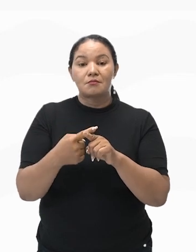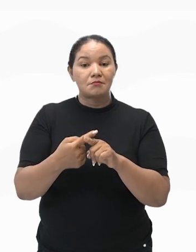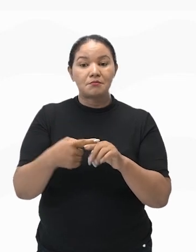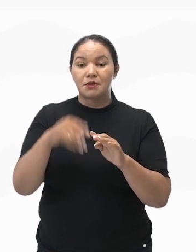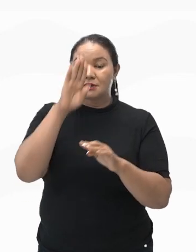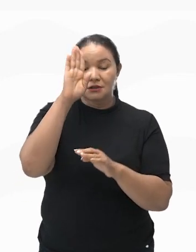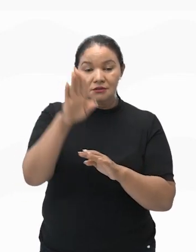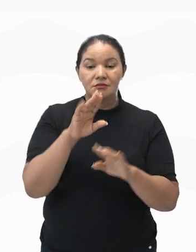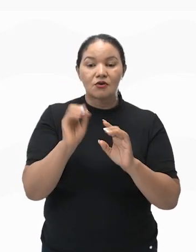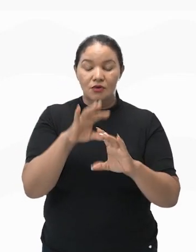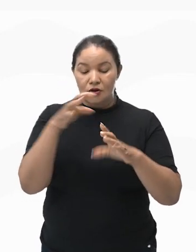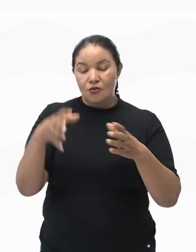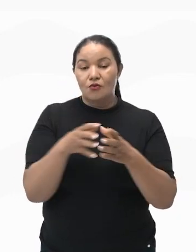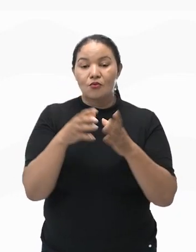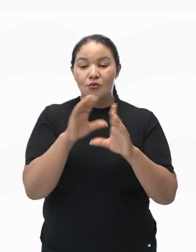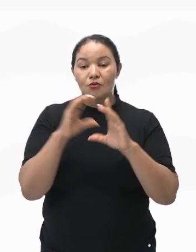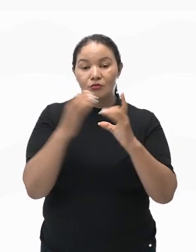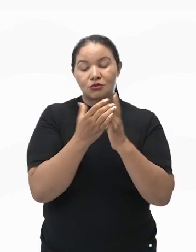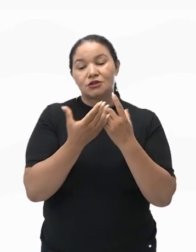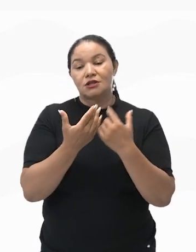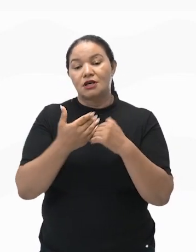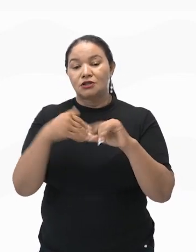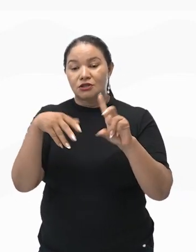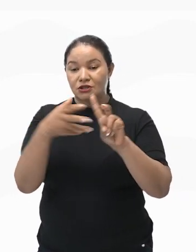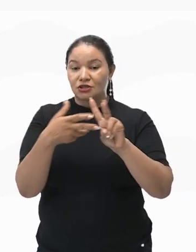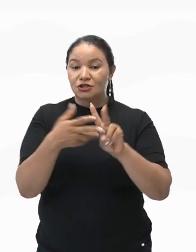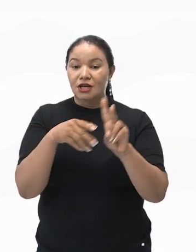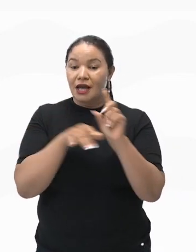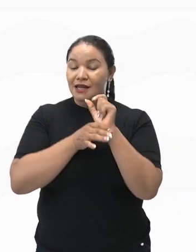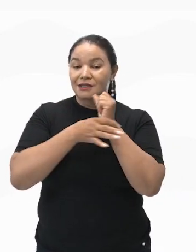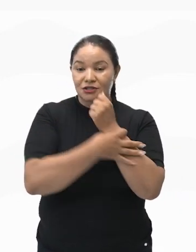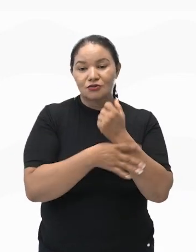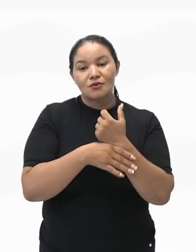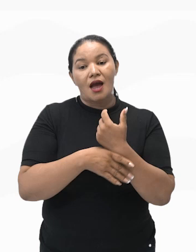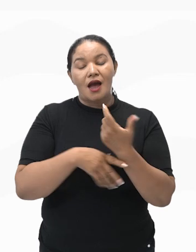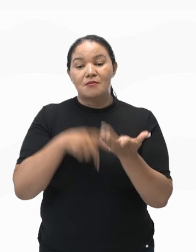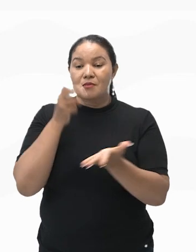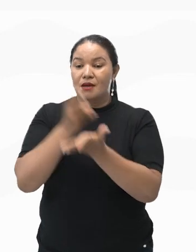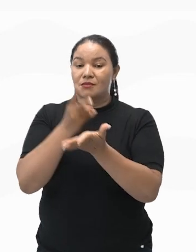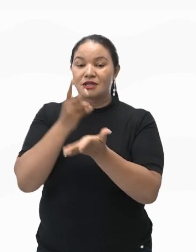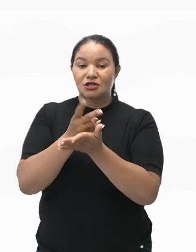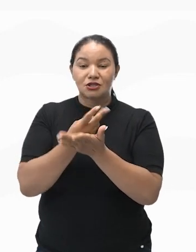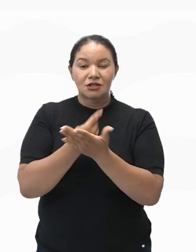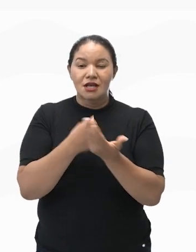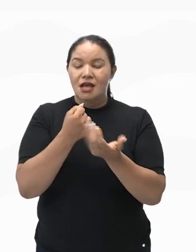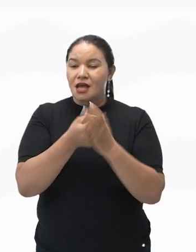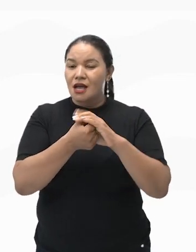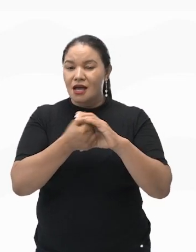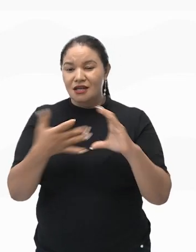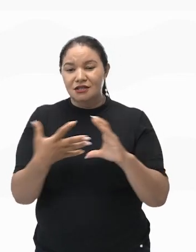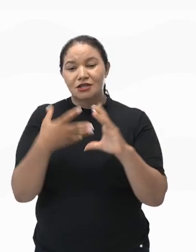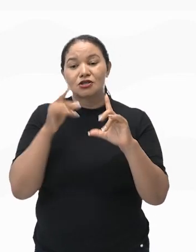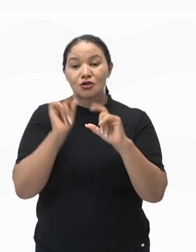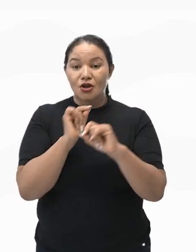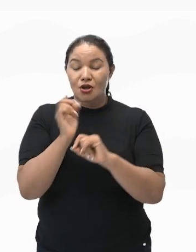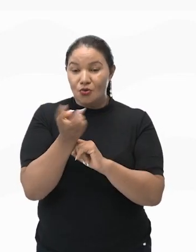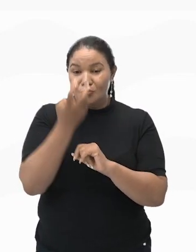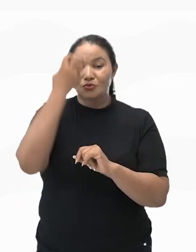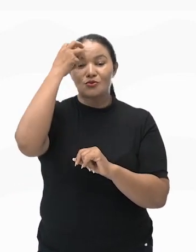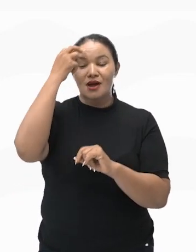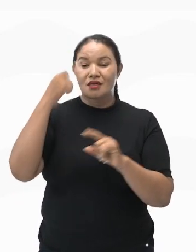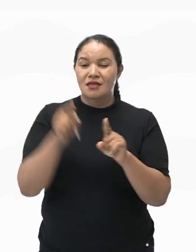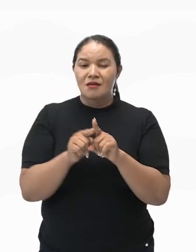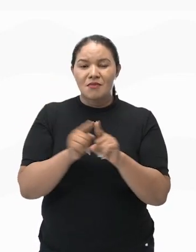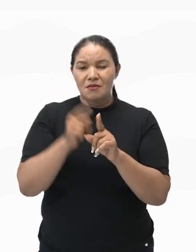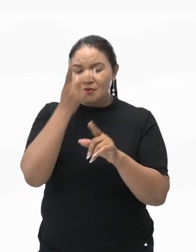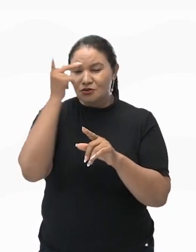indígenas. Garantiu com que elas pudessem permanecer com as suas características culturais, né? Considerados